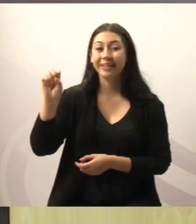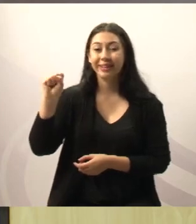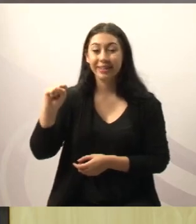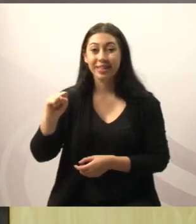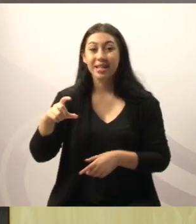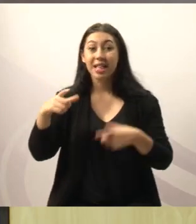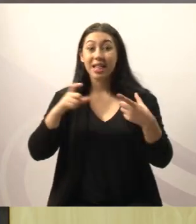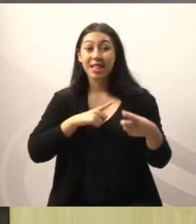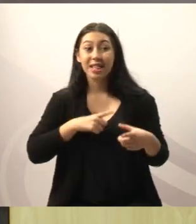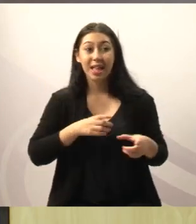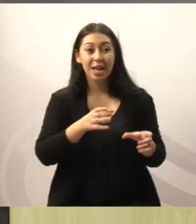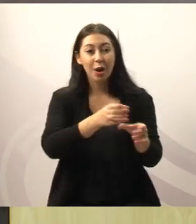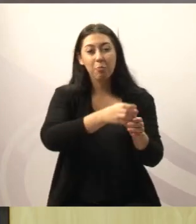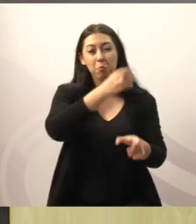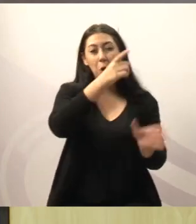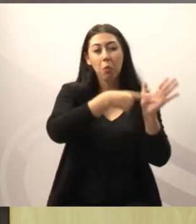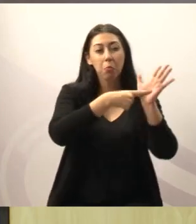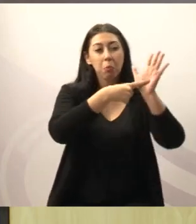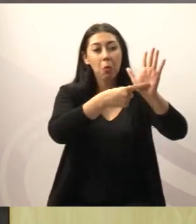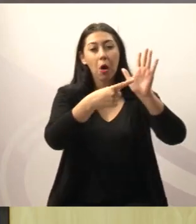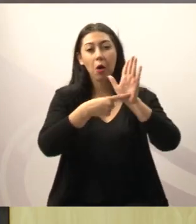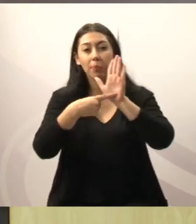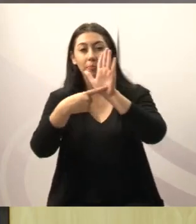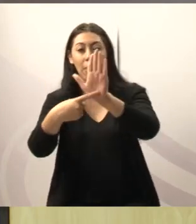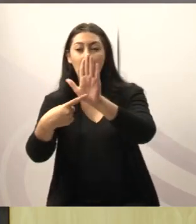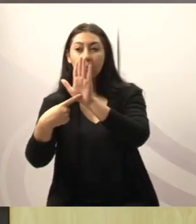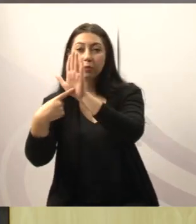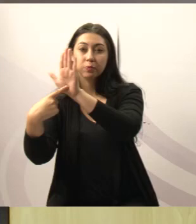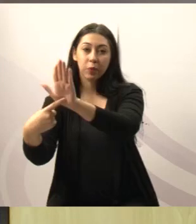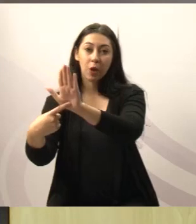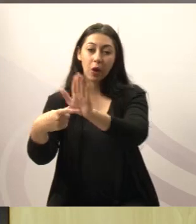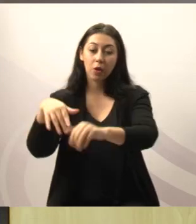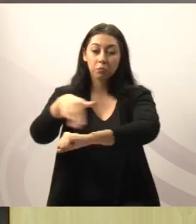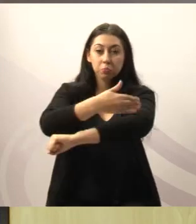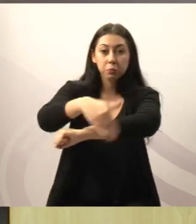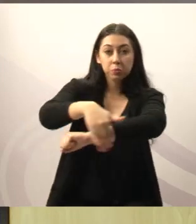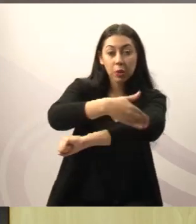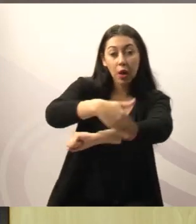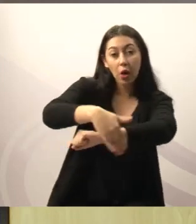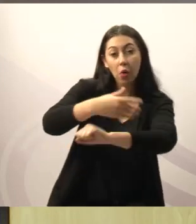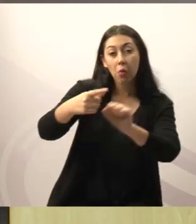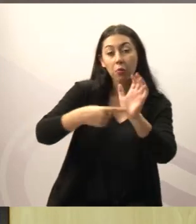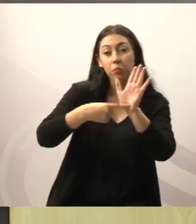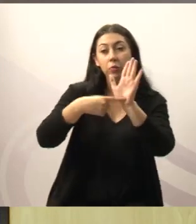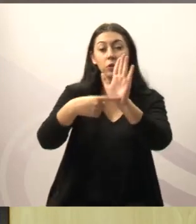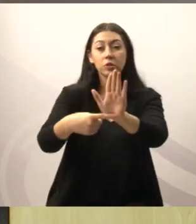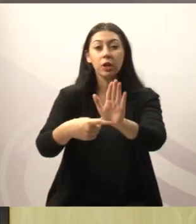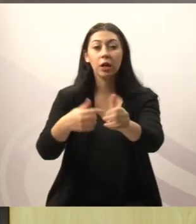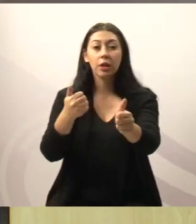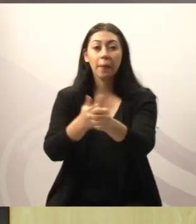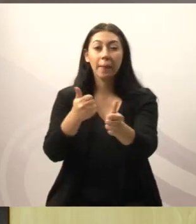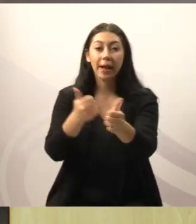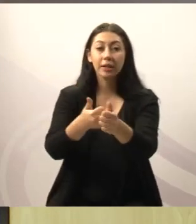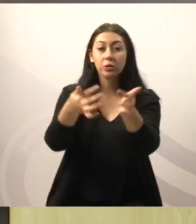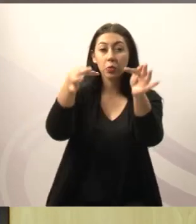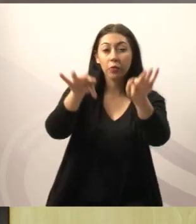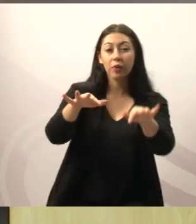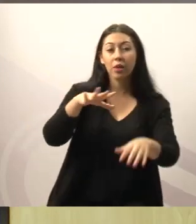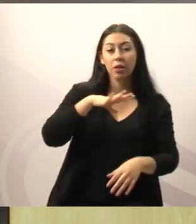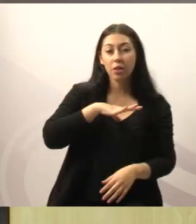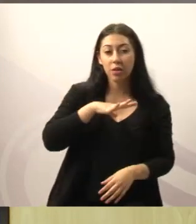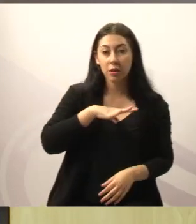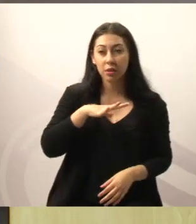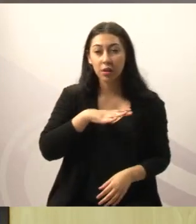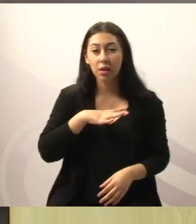Figueira, em Jacareí. As referidas placas deverão ser instaladas na saída para Jacareí, na região do conjunto 22 de abril, no